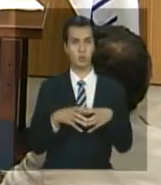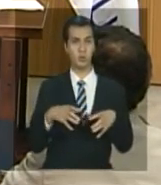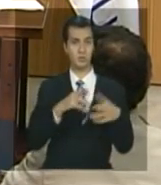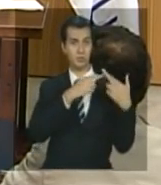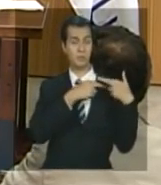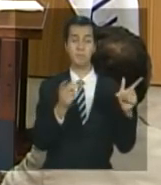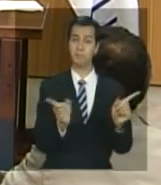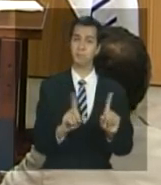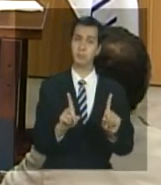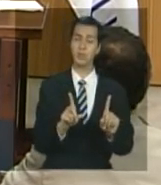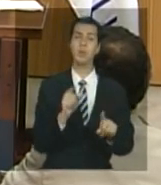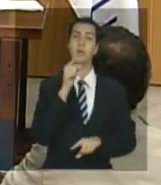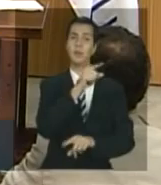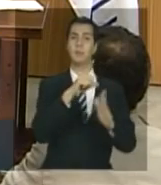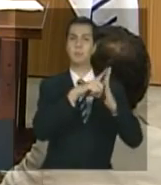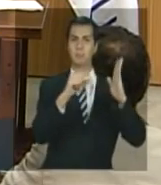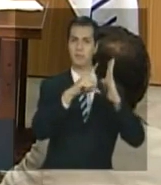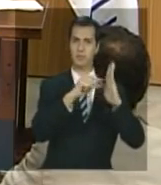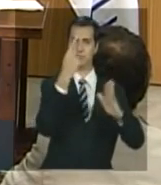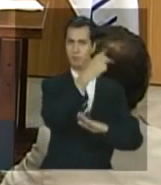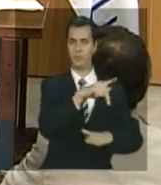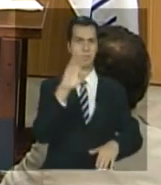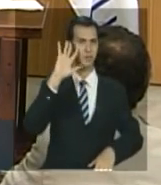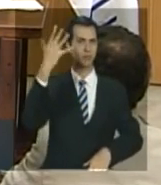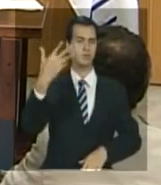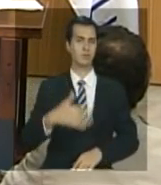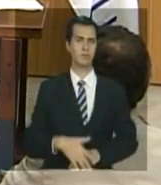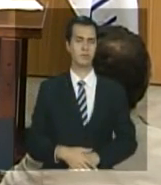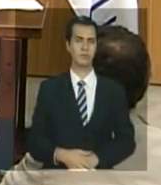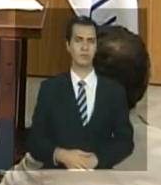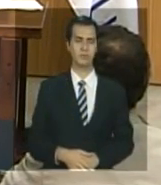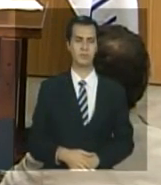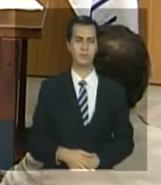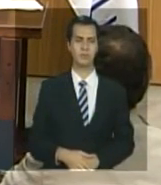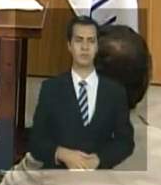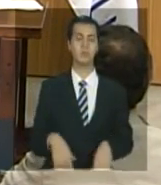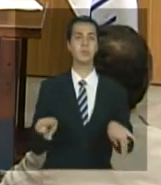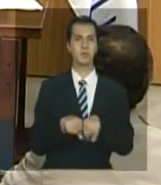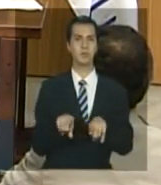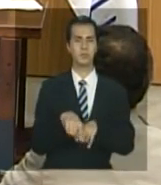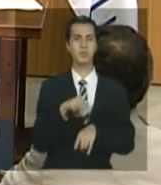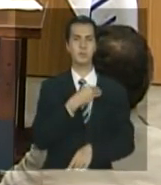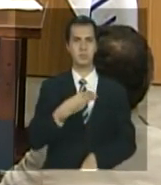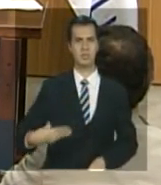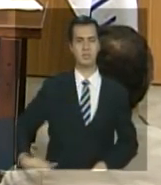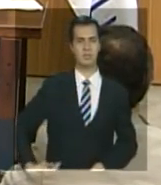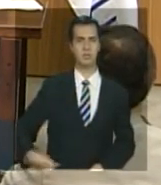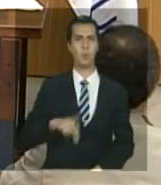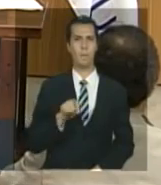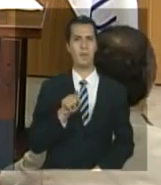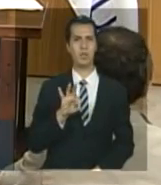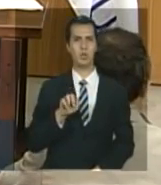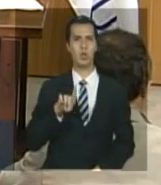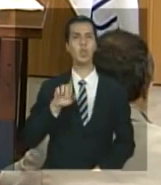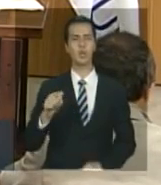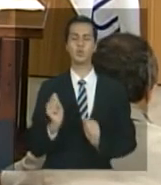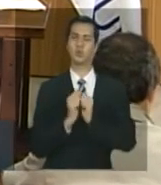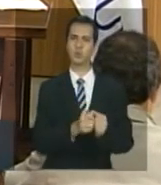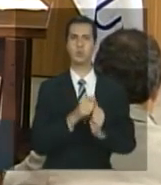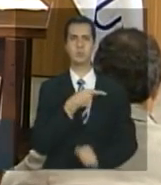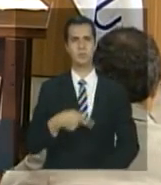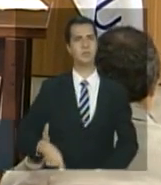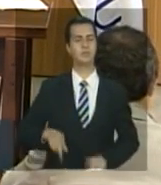delegação oficial, o decreto é feito no Palácio Planalto. Claro que o ministro das Relações Exteriores sempre acompanha a presidenta, né? Devo